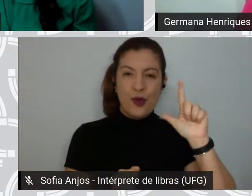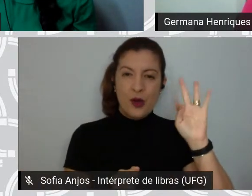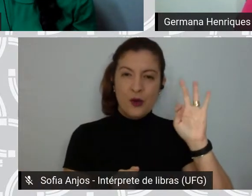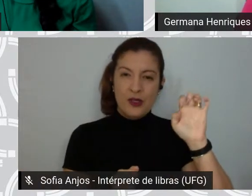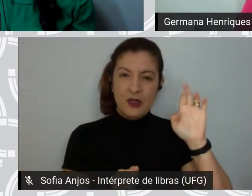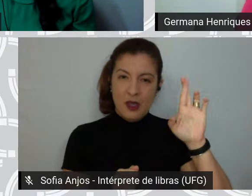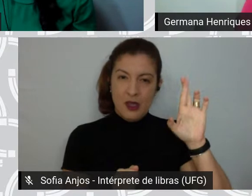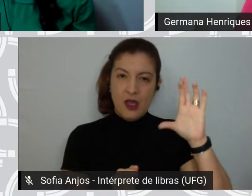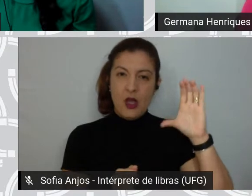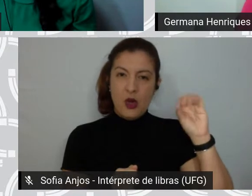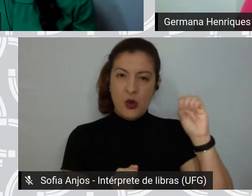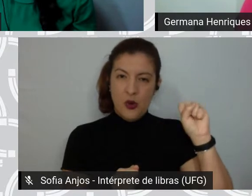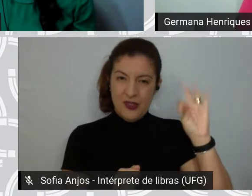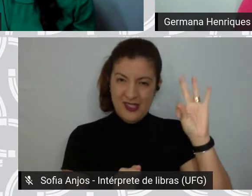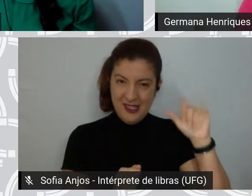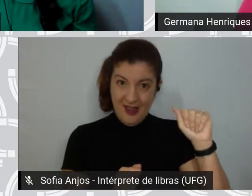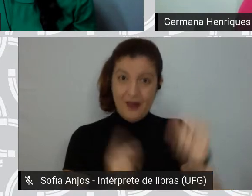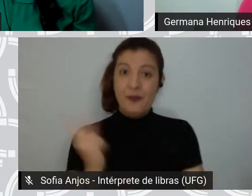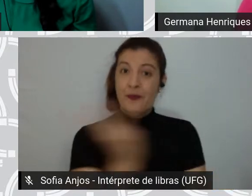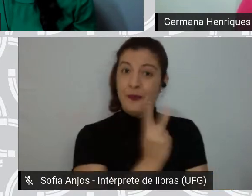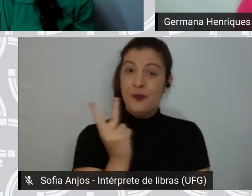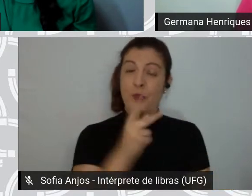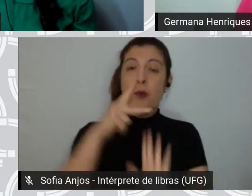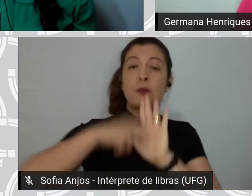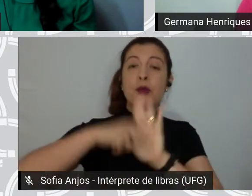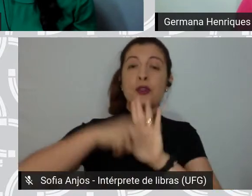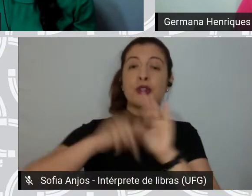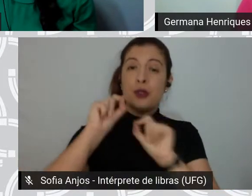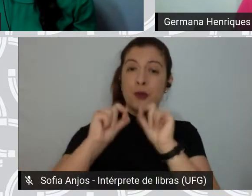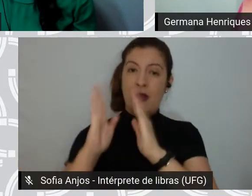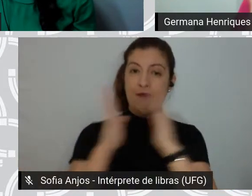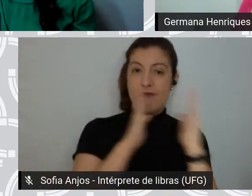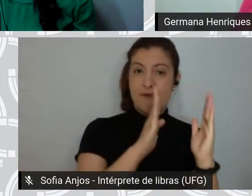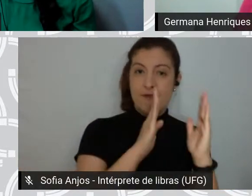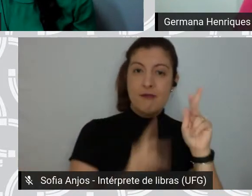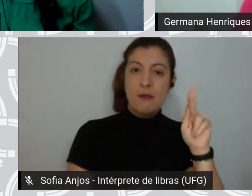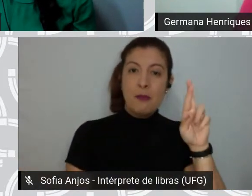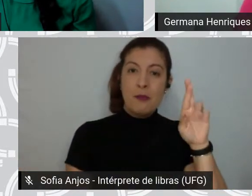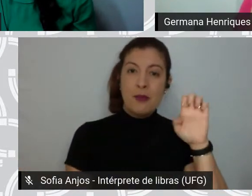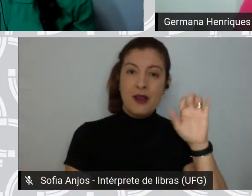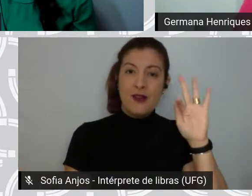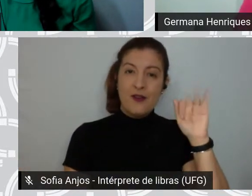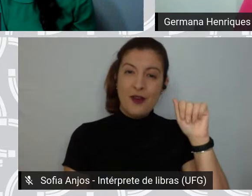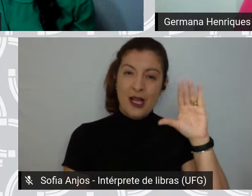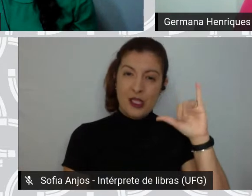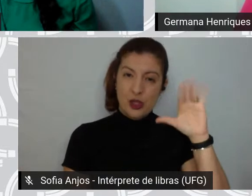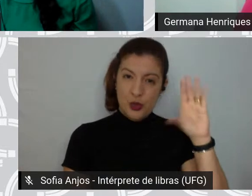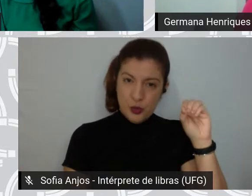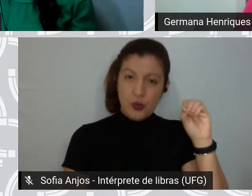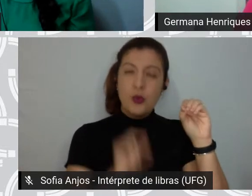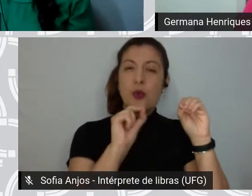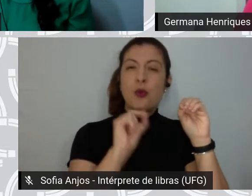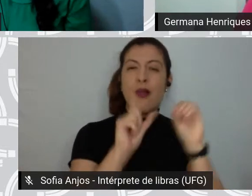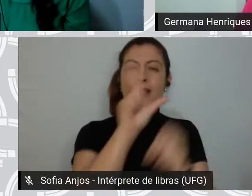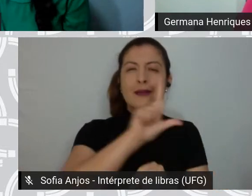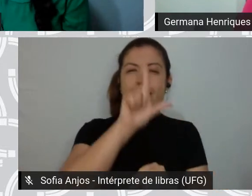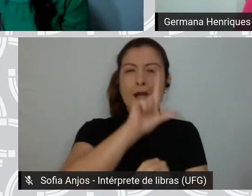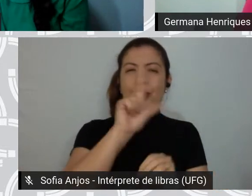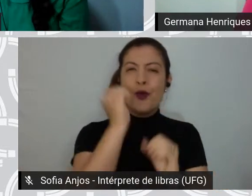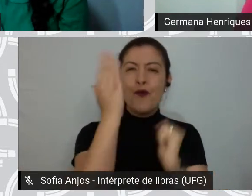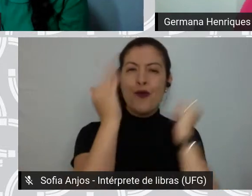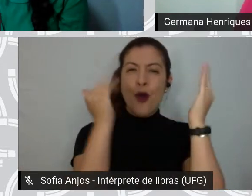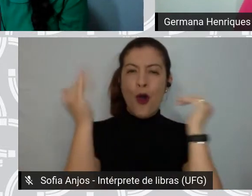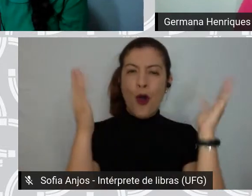de prefácios de literatura brasileira canônica traduzida no estrangeiro, né? A professora Márcia